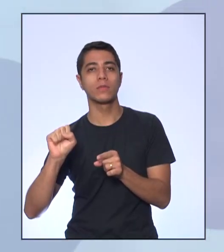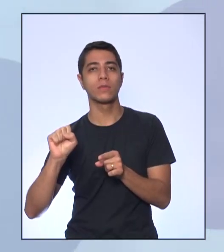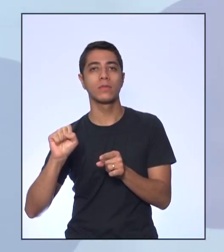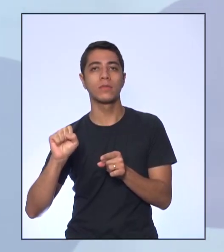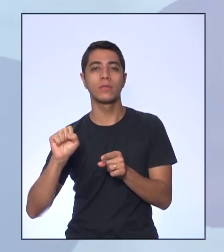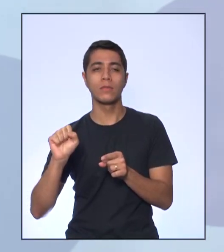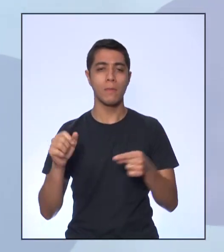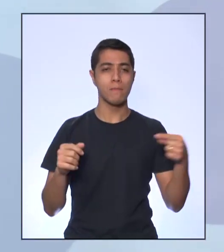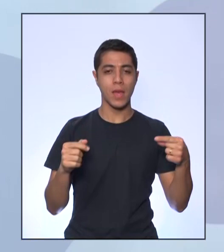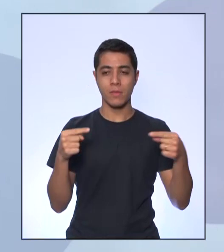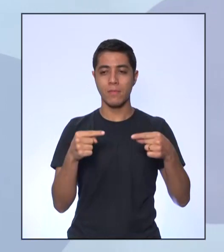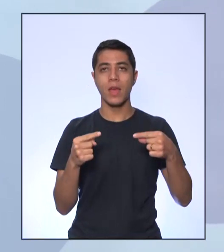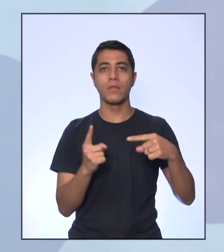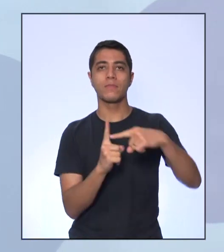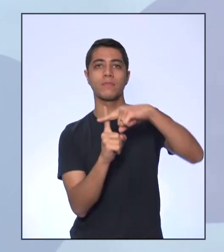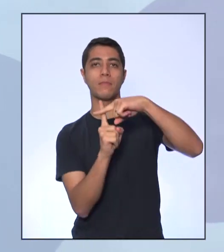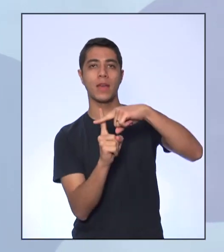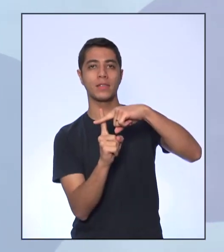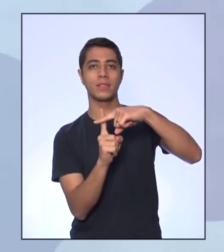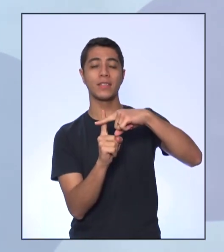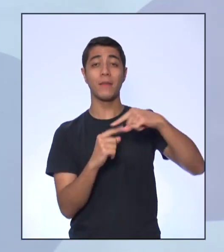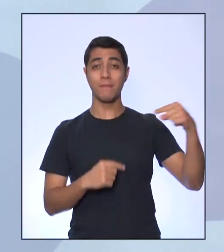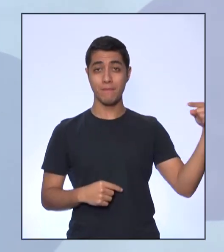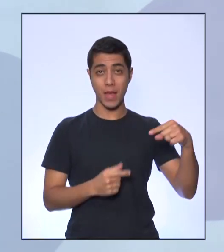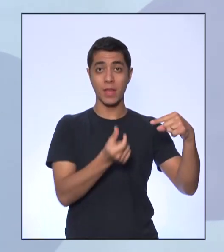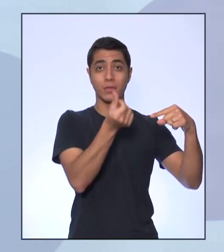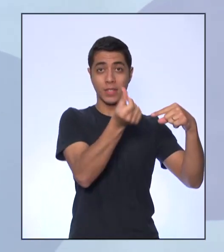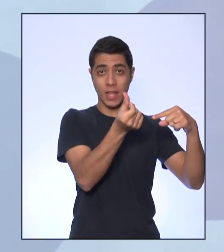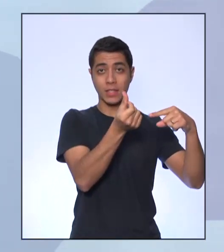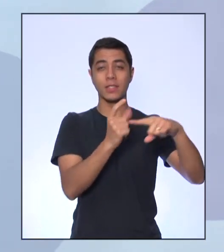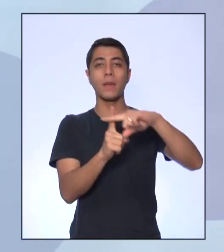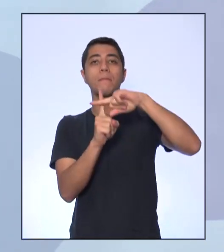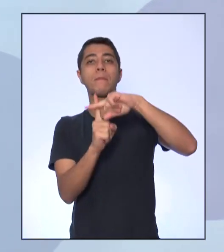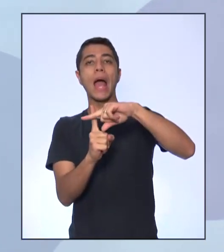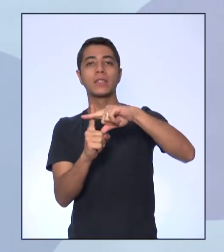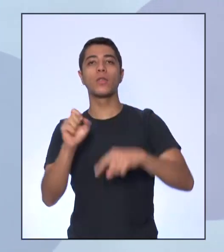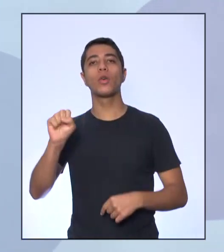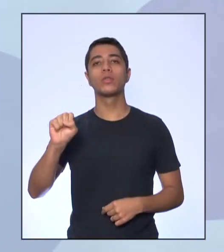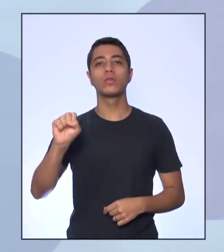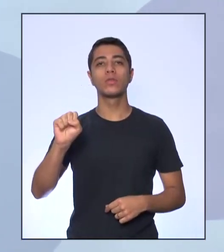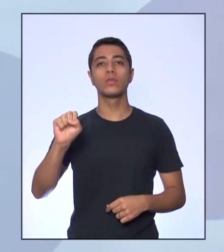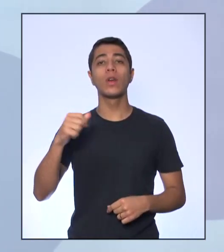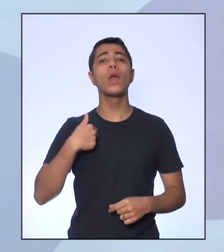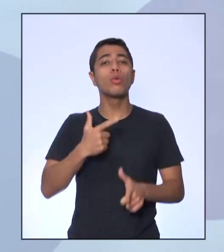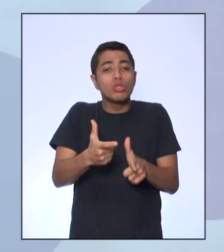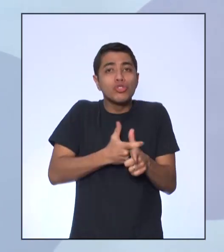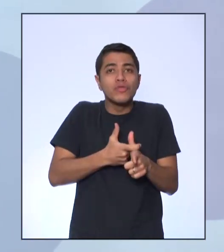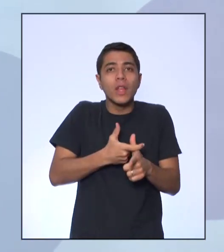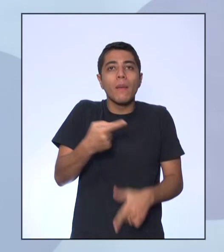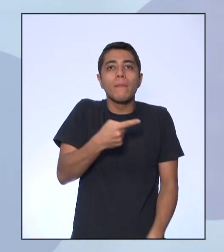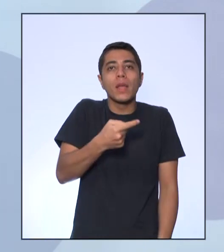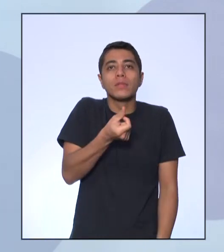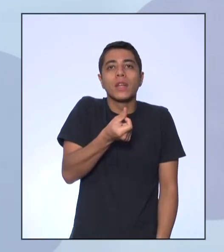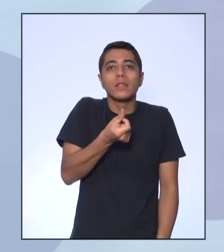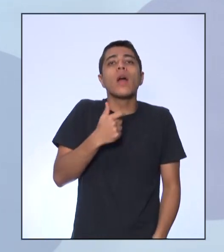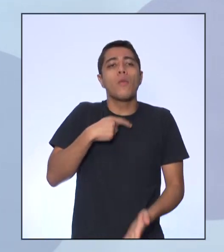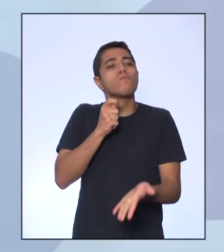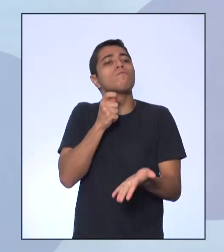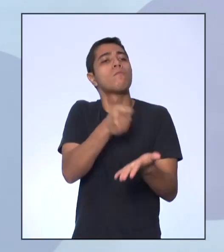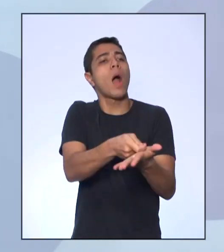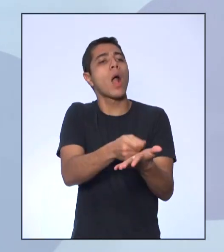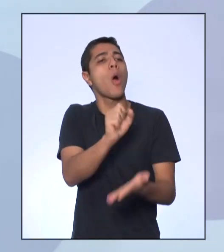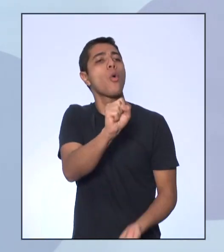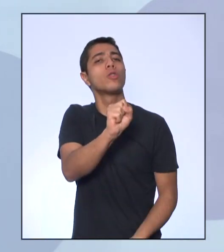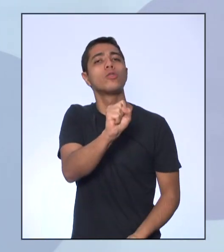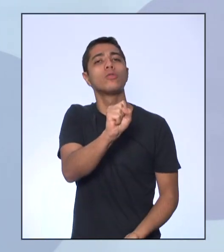8. Regra contrária. Eu devo R$6 para uma pessoa, vou lá e pago. Me sobra 2. Não